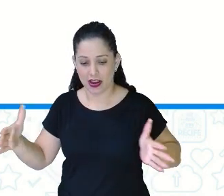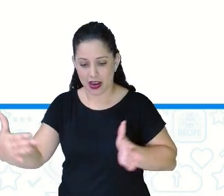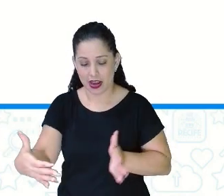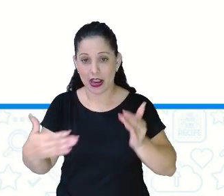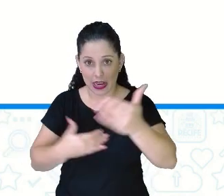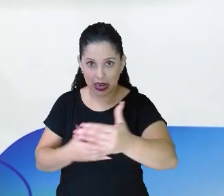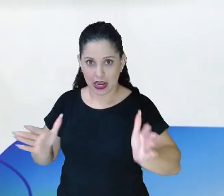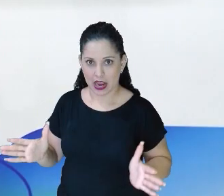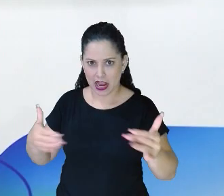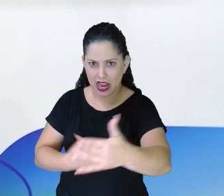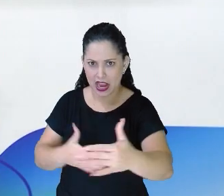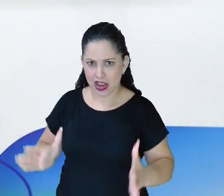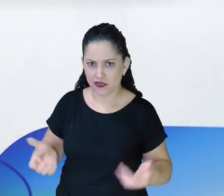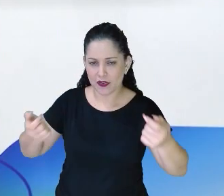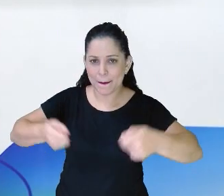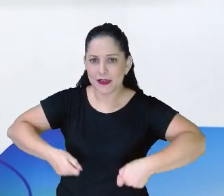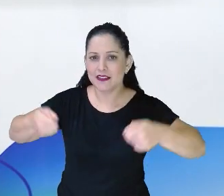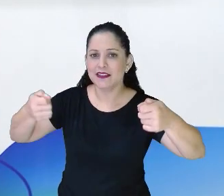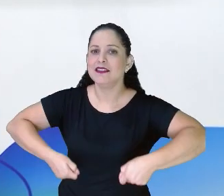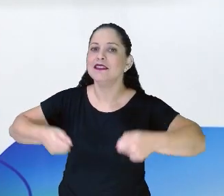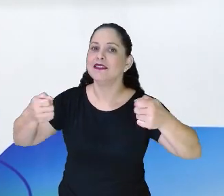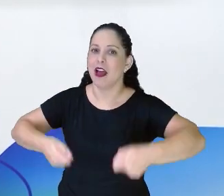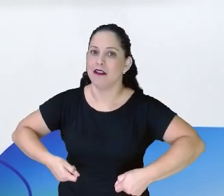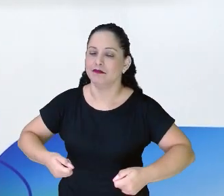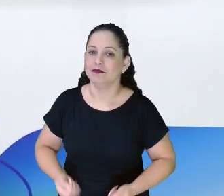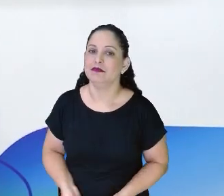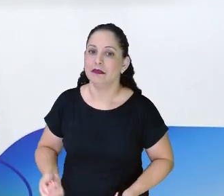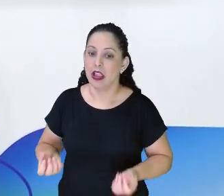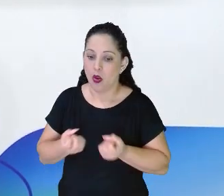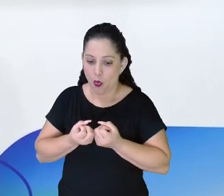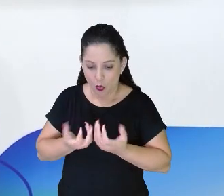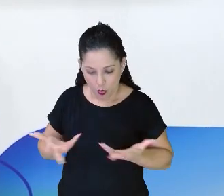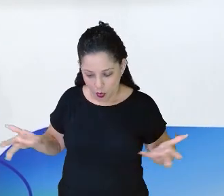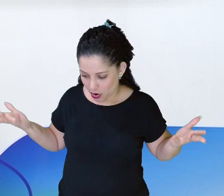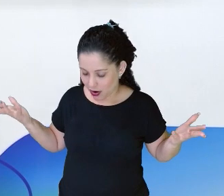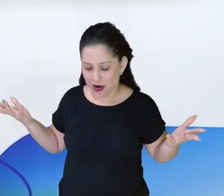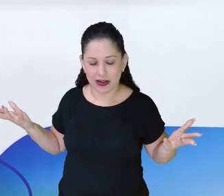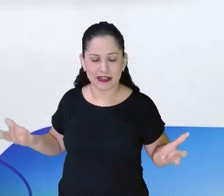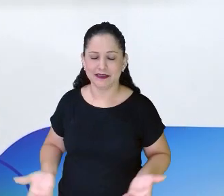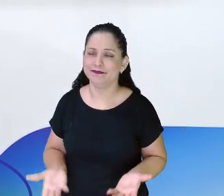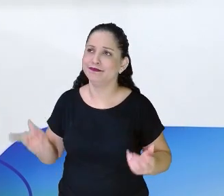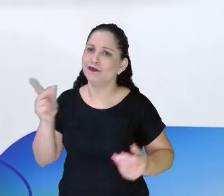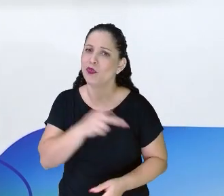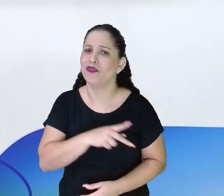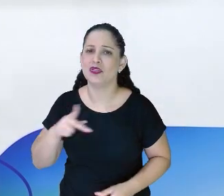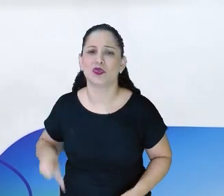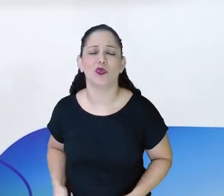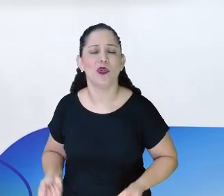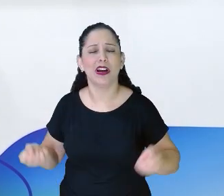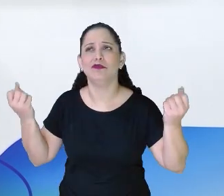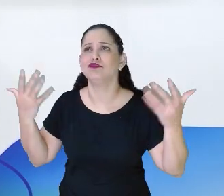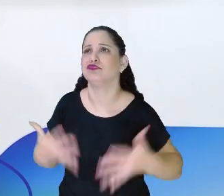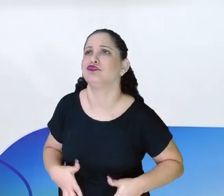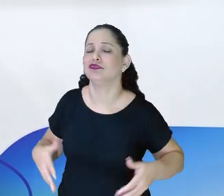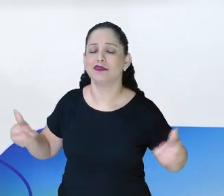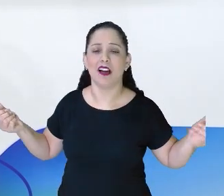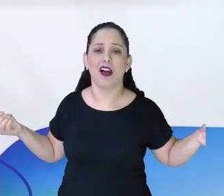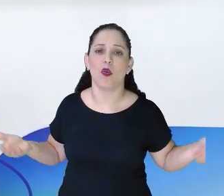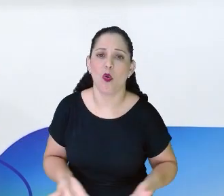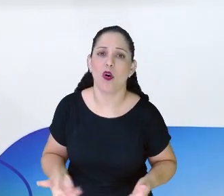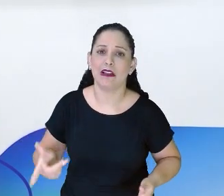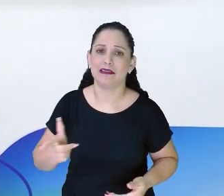livros? Vê que divisão grande. Professora, pelo amor de Deus, a senhora vai pegar agora